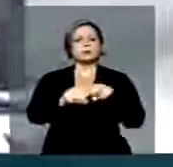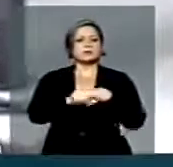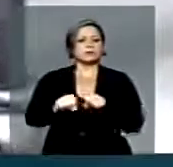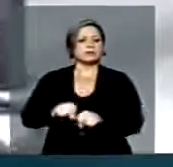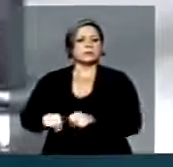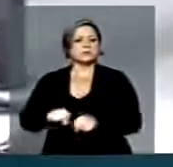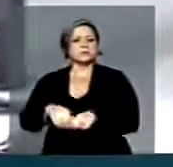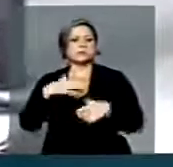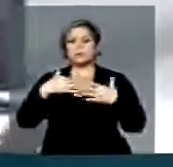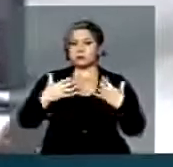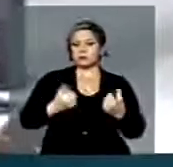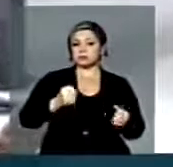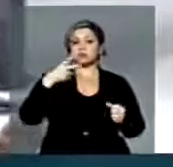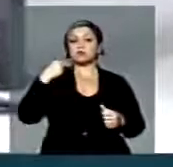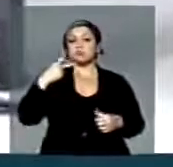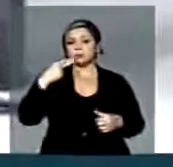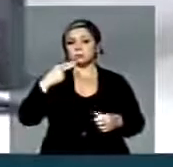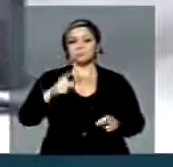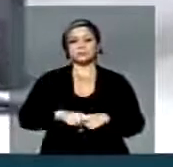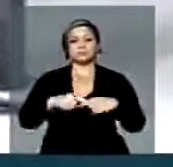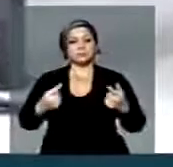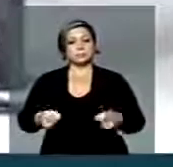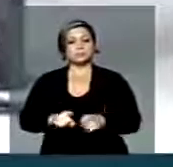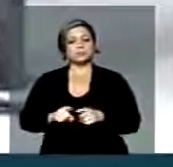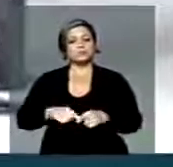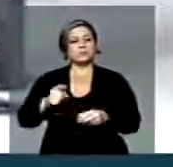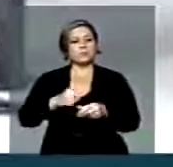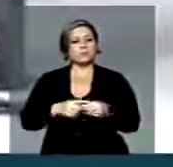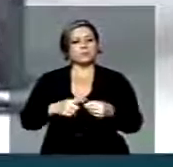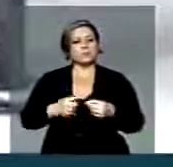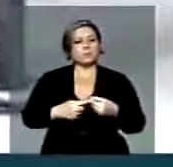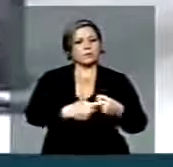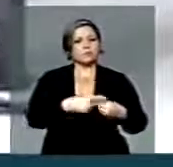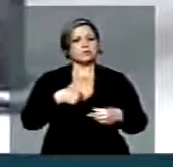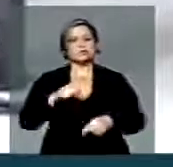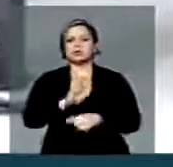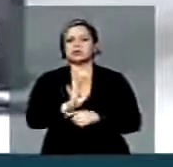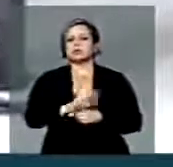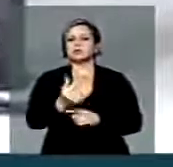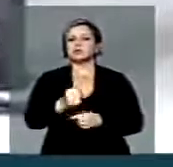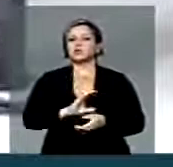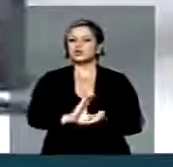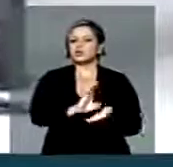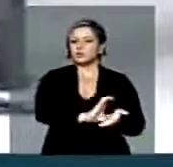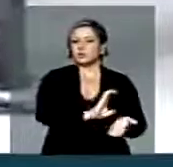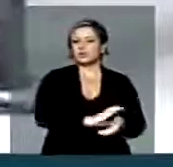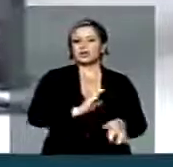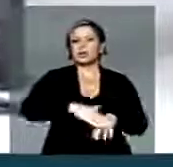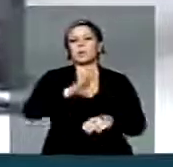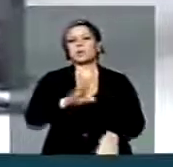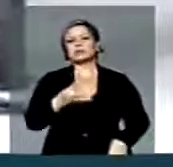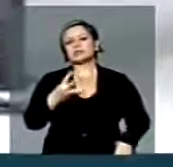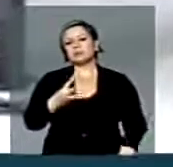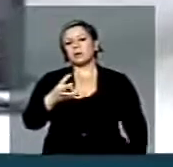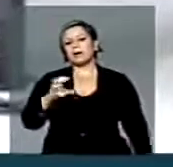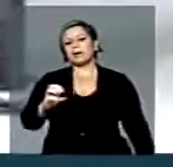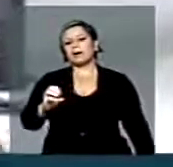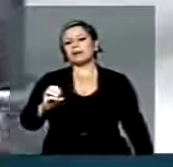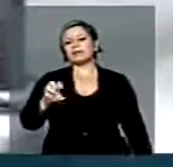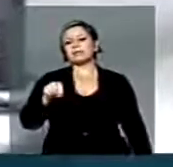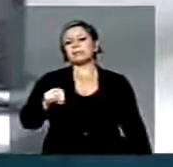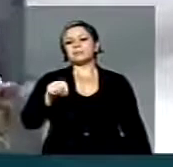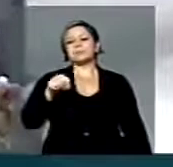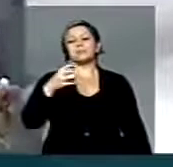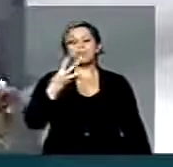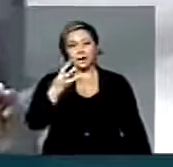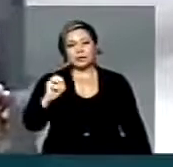é aceitável. Isso já é demais. Esses municípios que não recebem investimento chegam a 40 pessoas em 100 mil habitantes por ano.